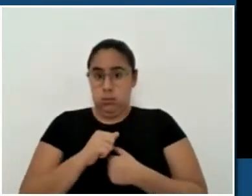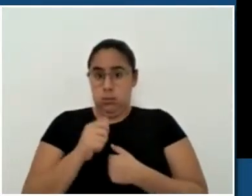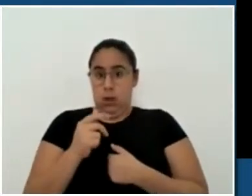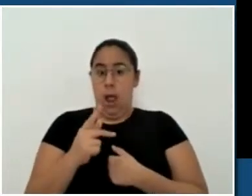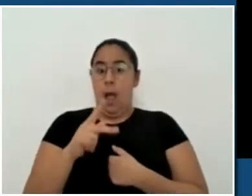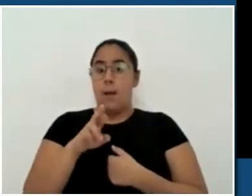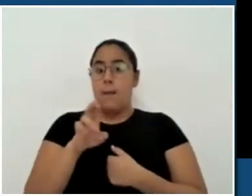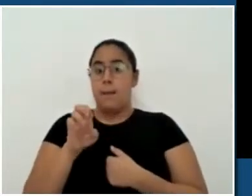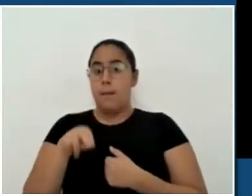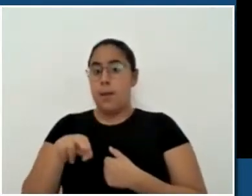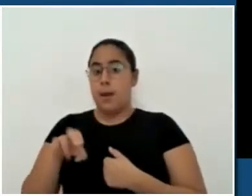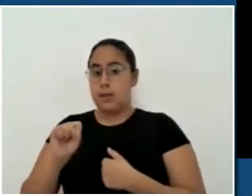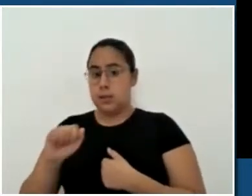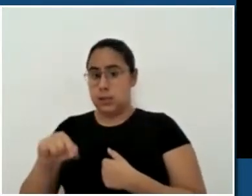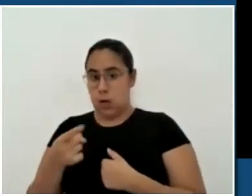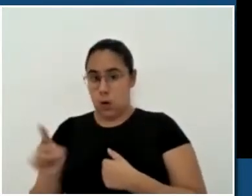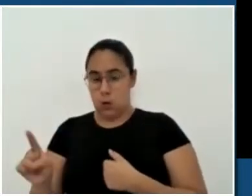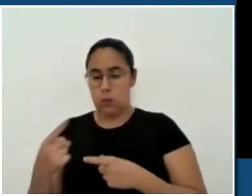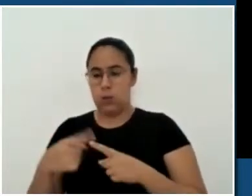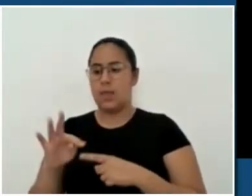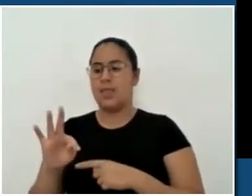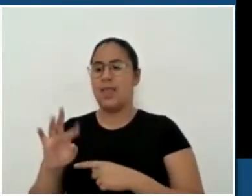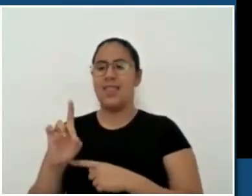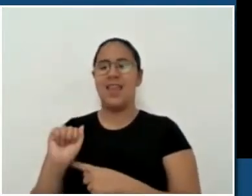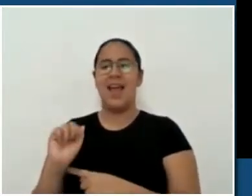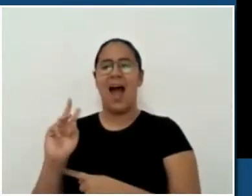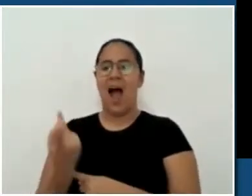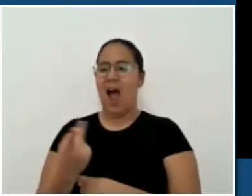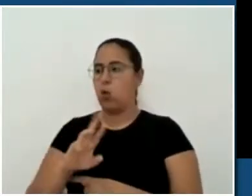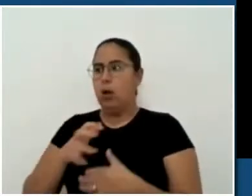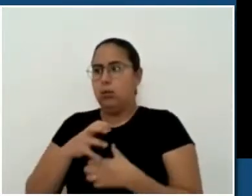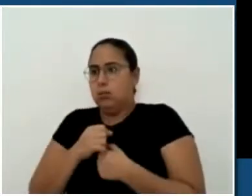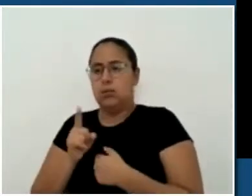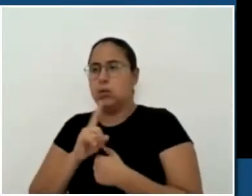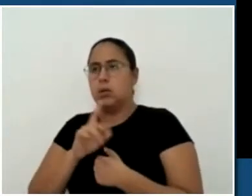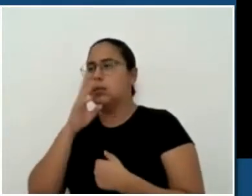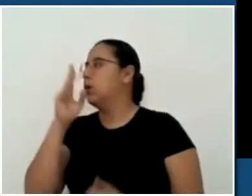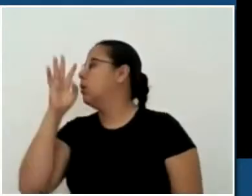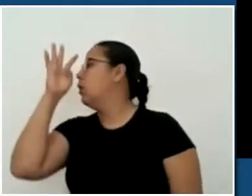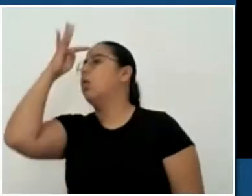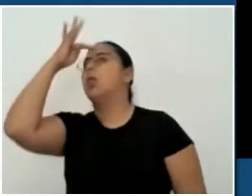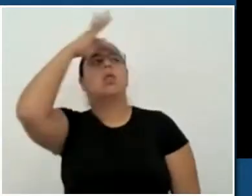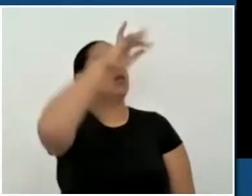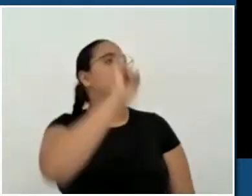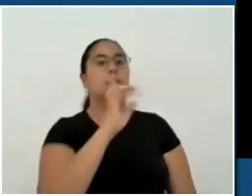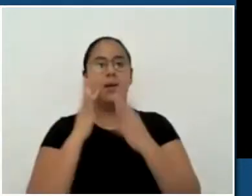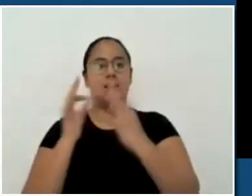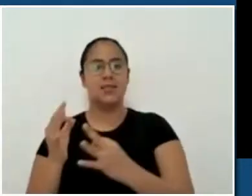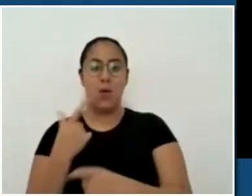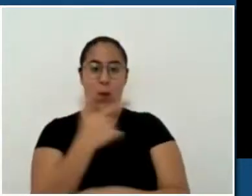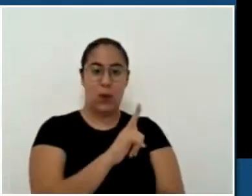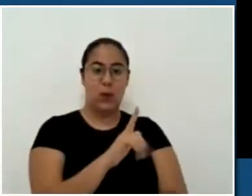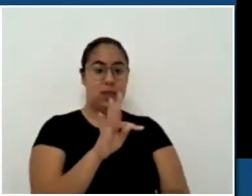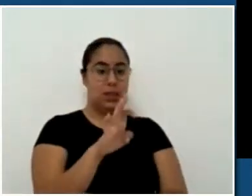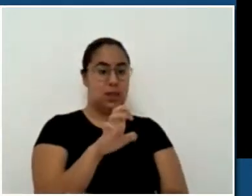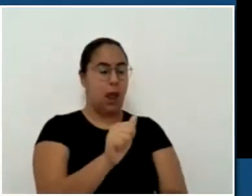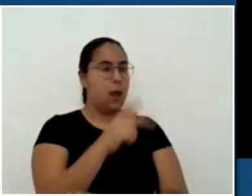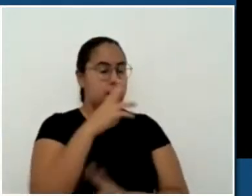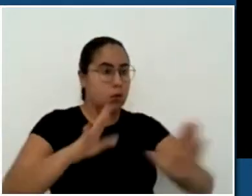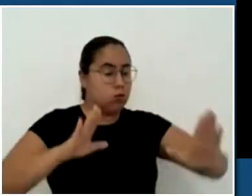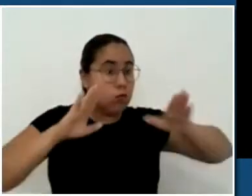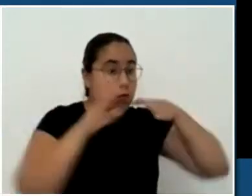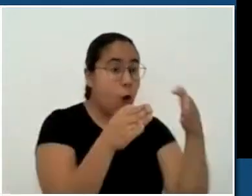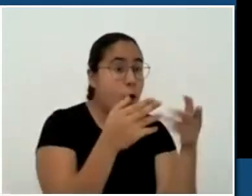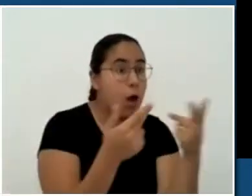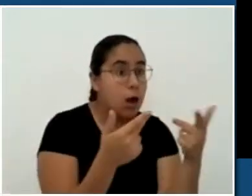No TDAH ele distrai porque ele não inibe o fator distrator, e no TEA ele fica no hiperfoco e não ouve as outras coisas. Às vezes,